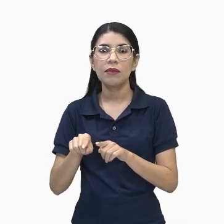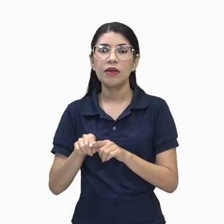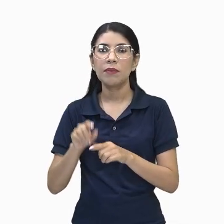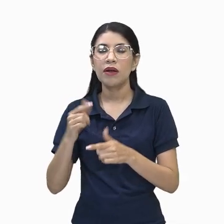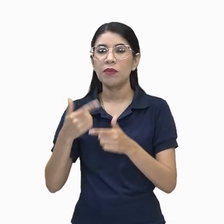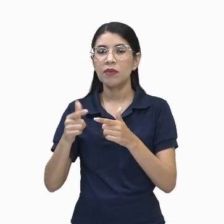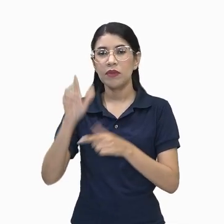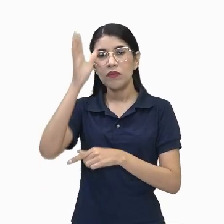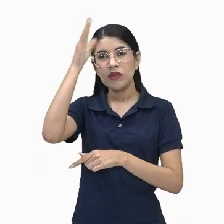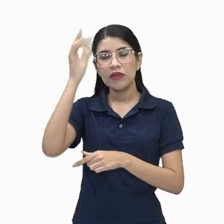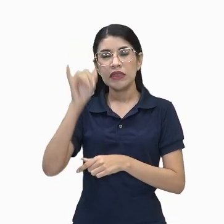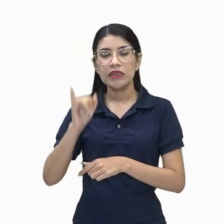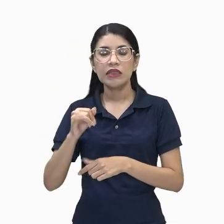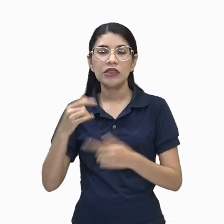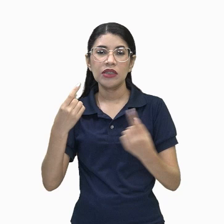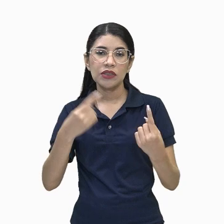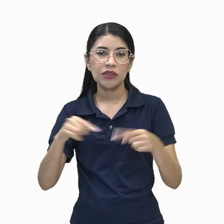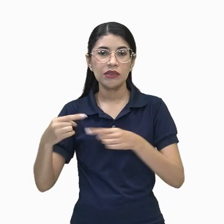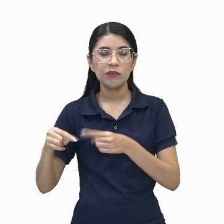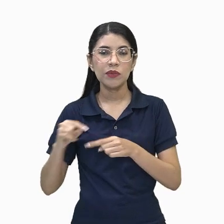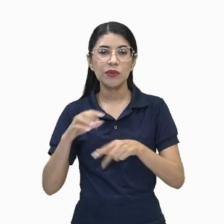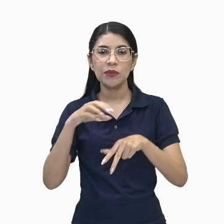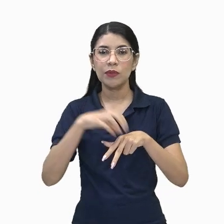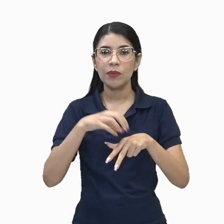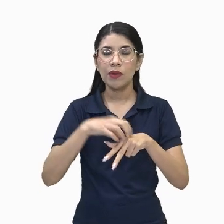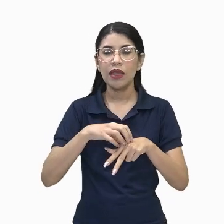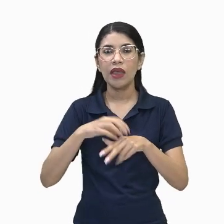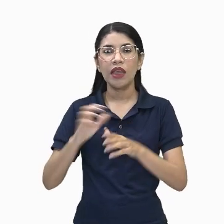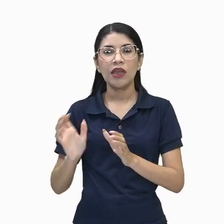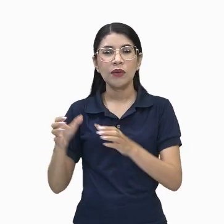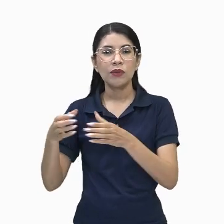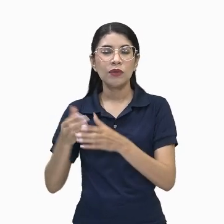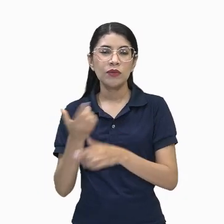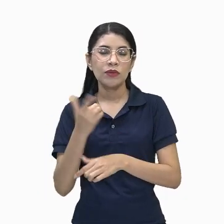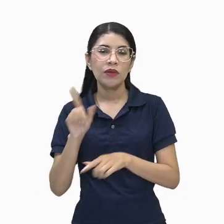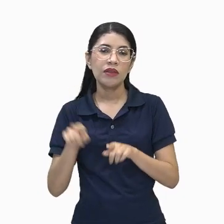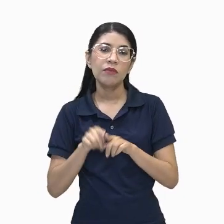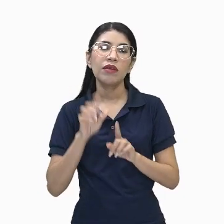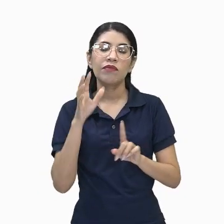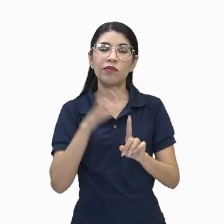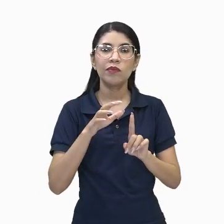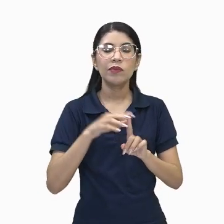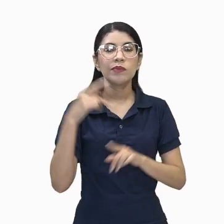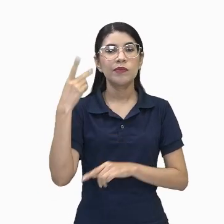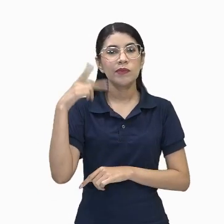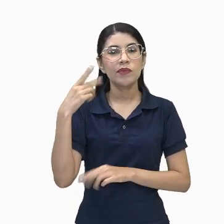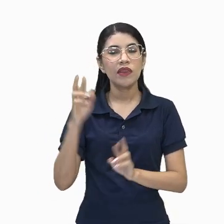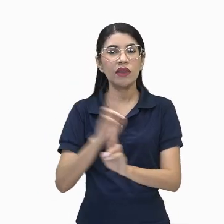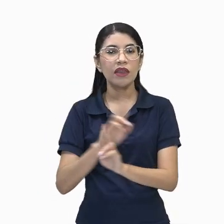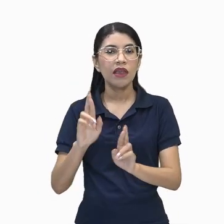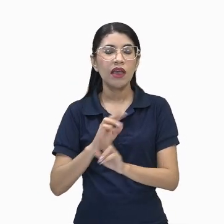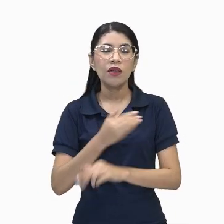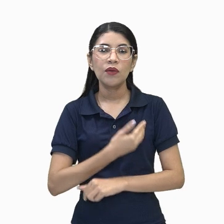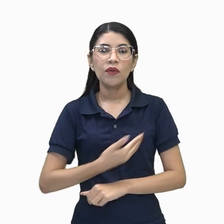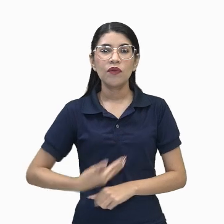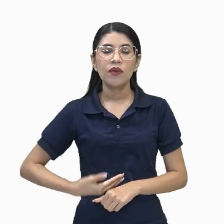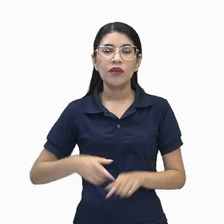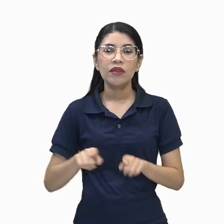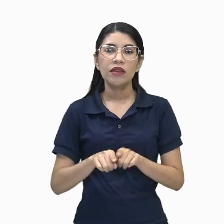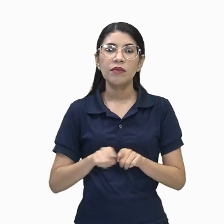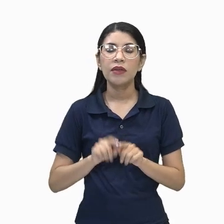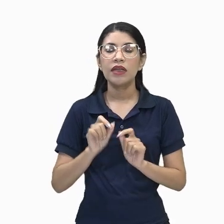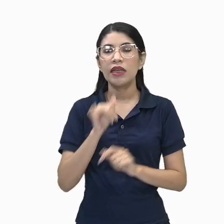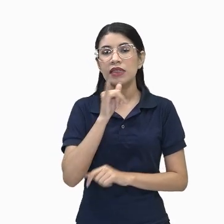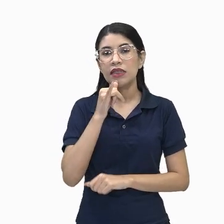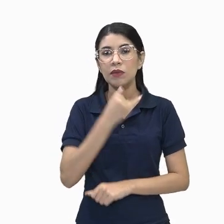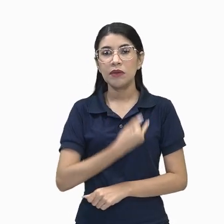nobres, reis e outros poderosos. E influência política, a relação entre a igreja e governantes seculares, como